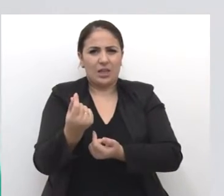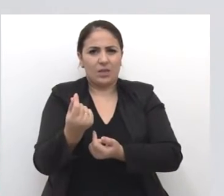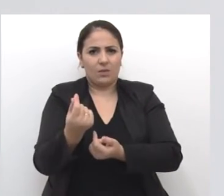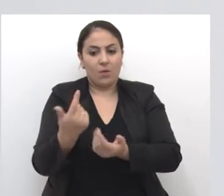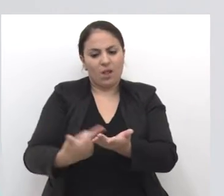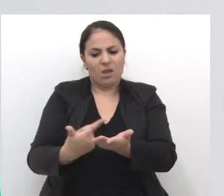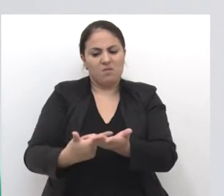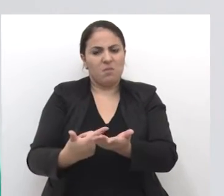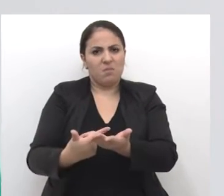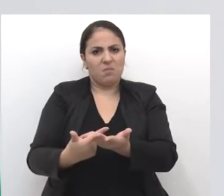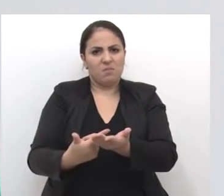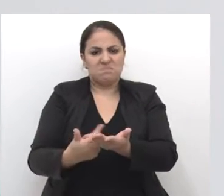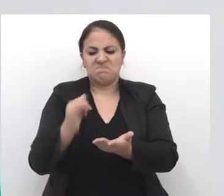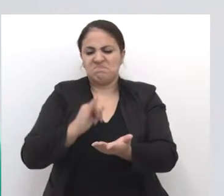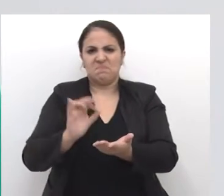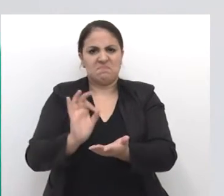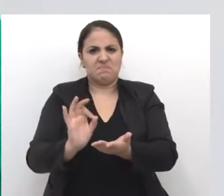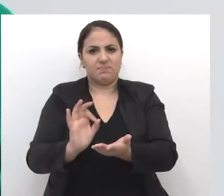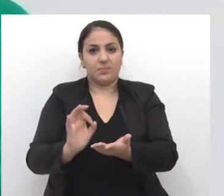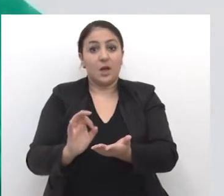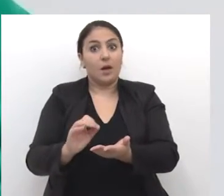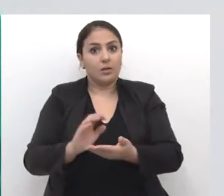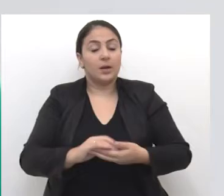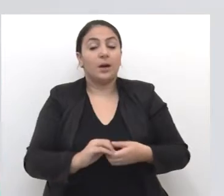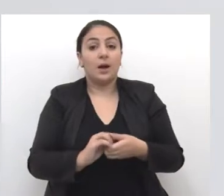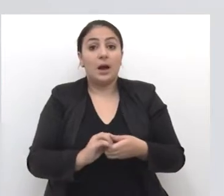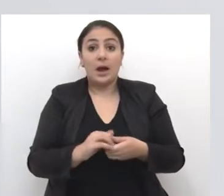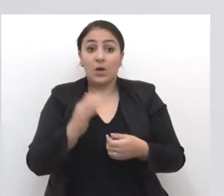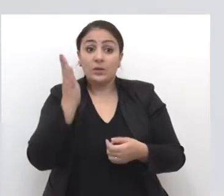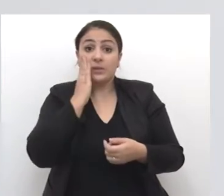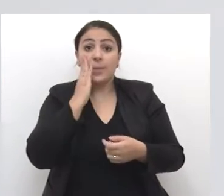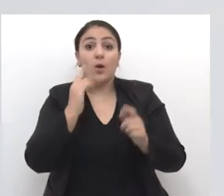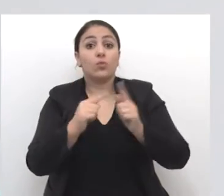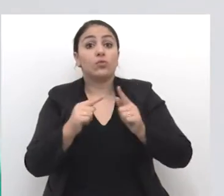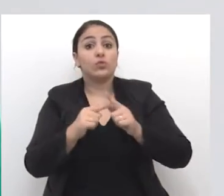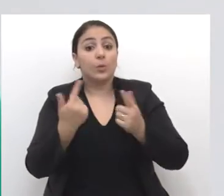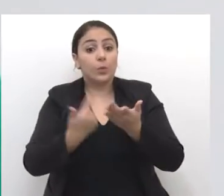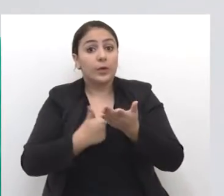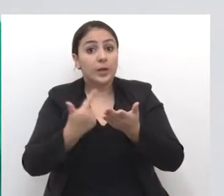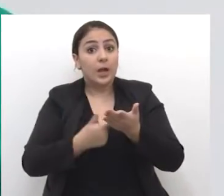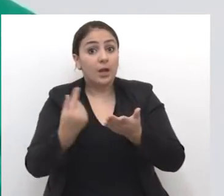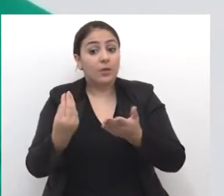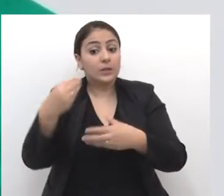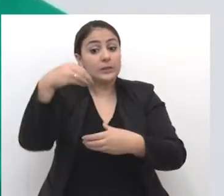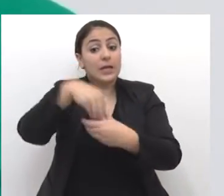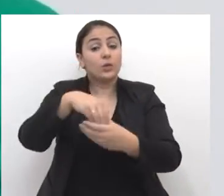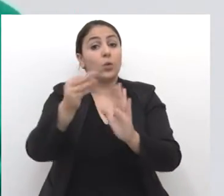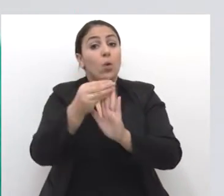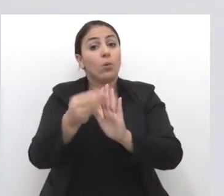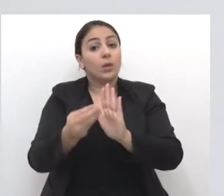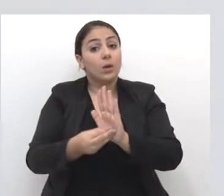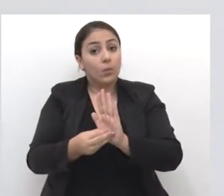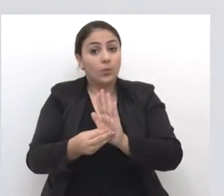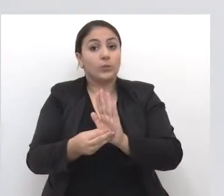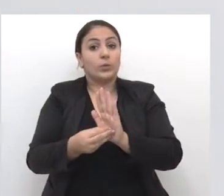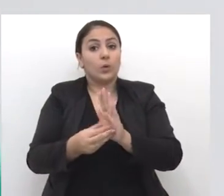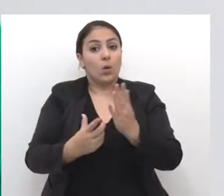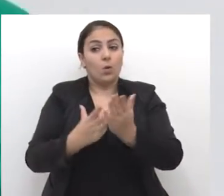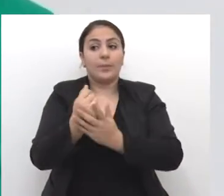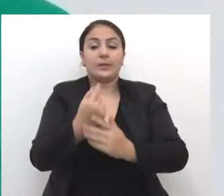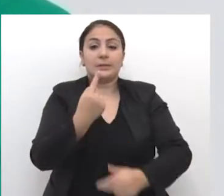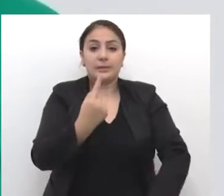o dinheiro público. Então a gente quer saber que tipos de livros está embutido nessa grande compra